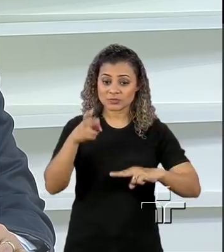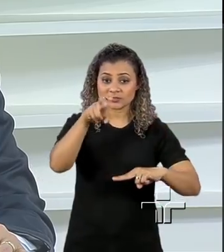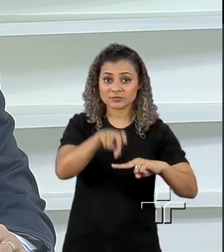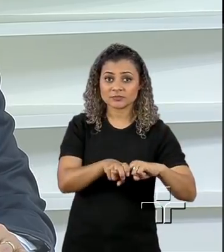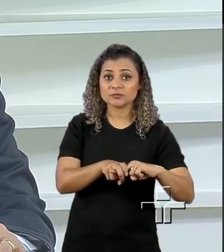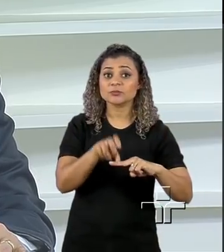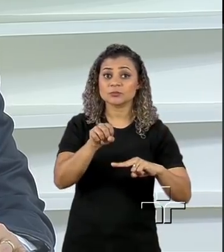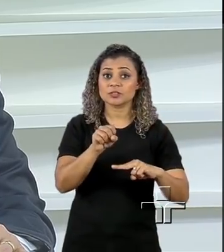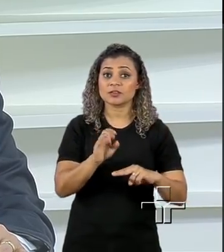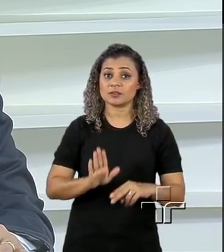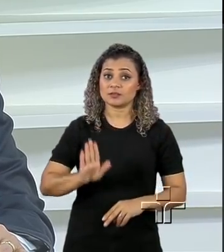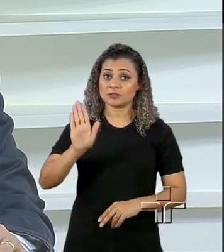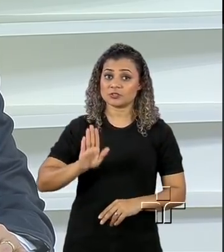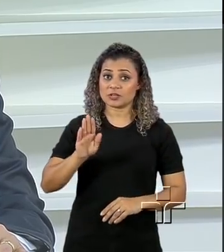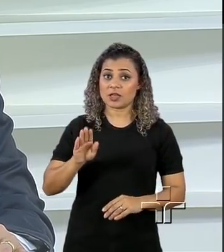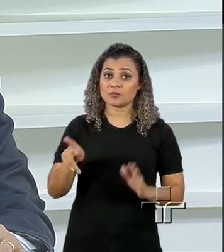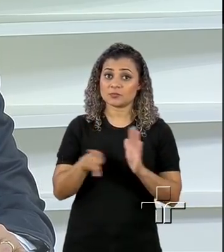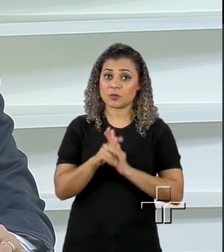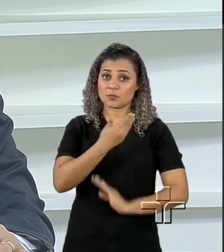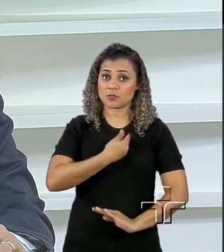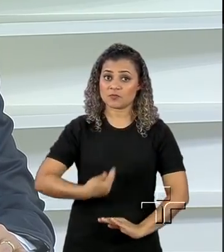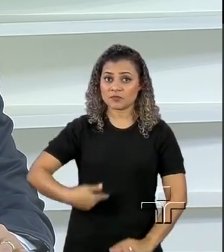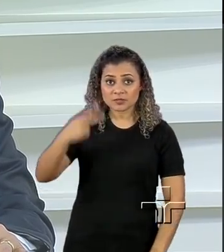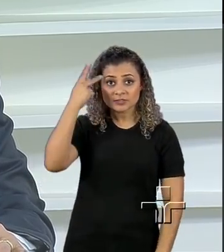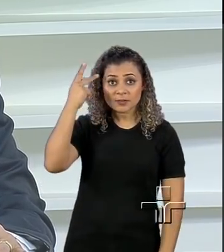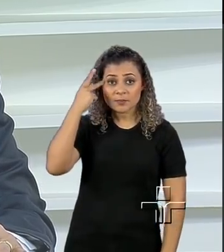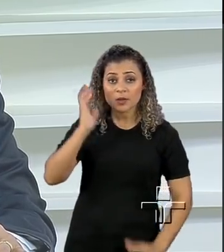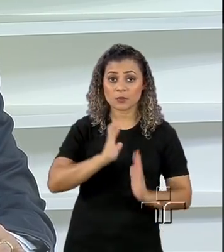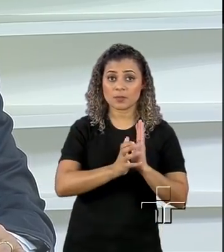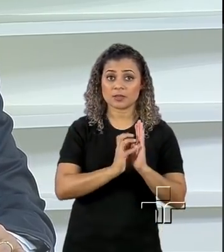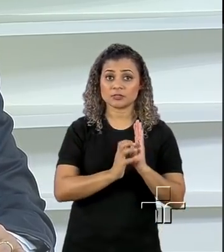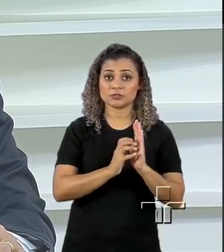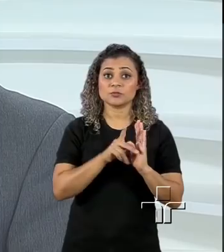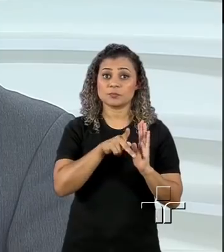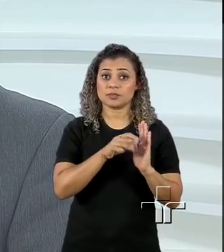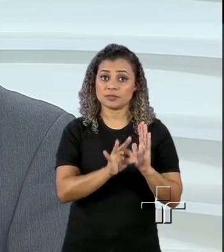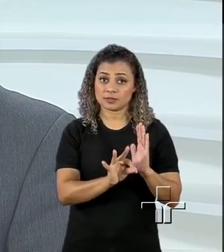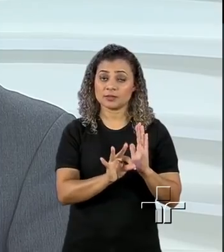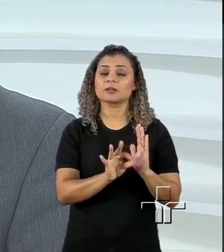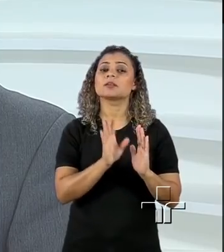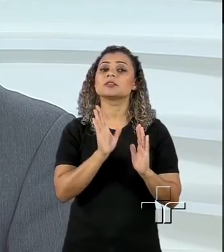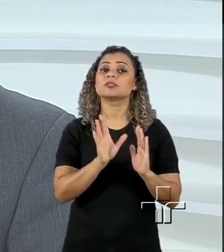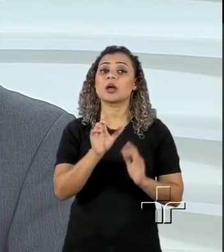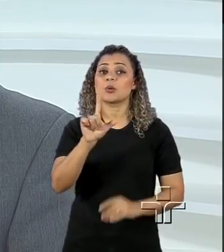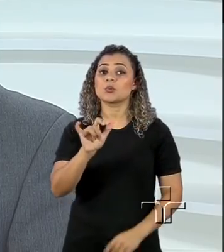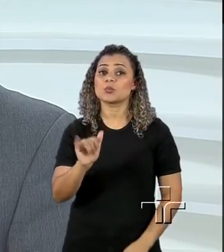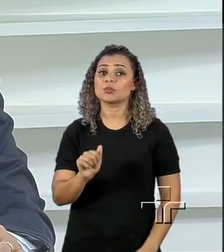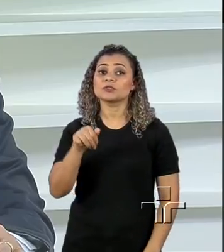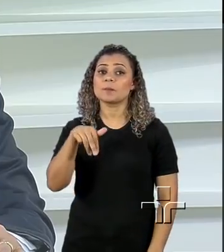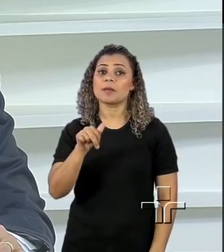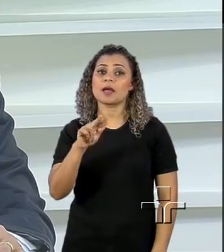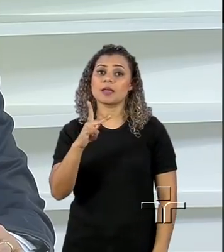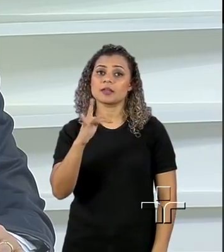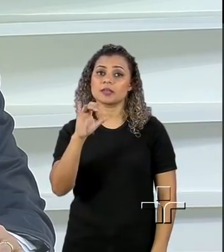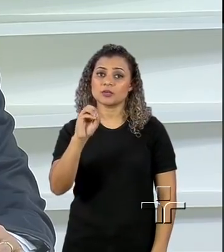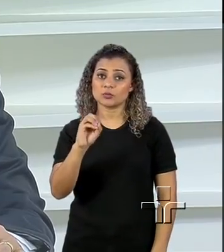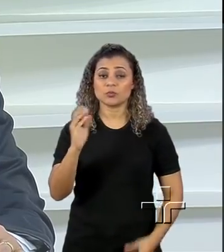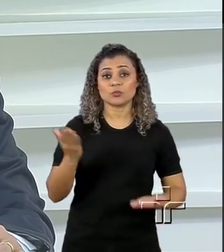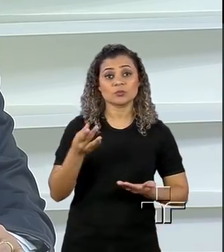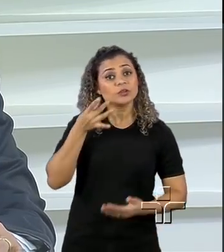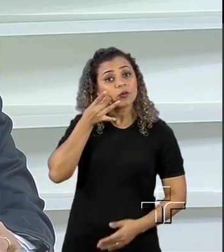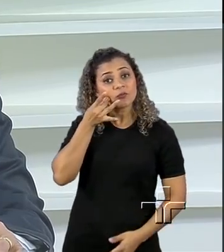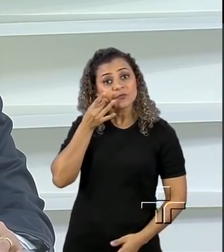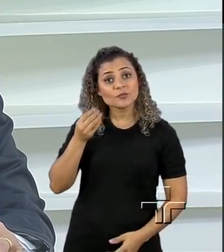o pré-candidato a governador de São Paulo pelo Partido dos Trabalhadores, Luiz Marinho. Estamos ao vivo em